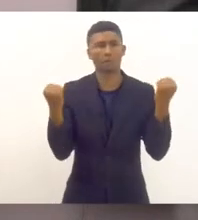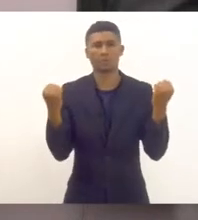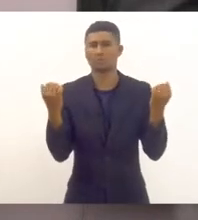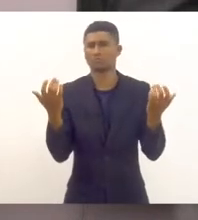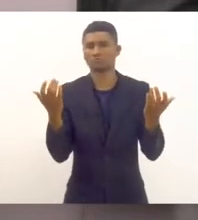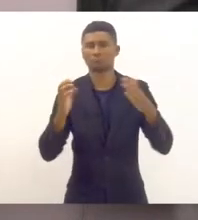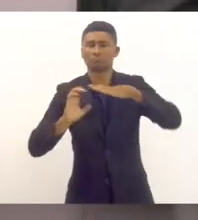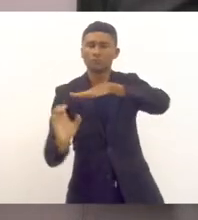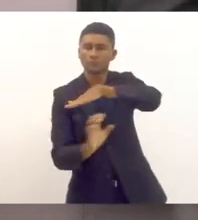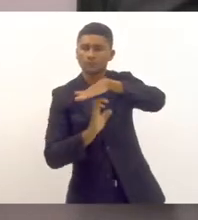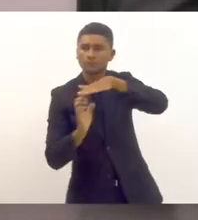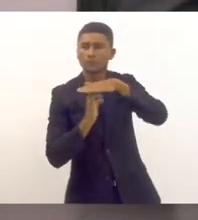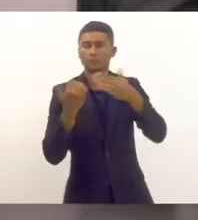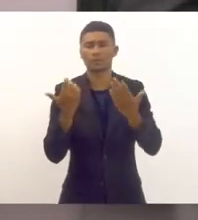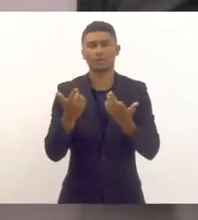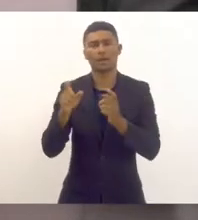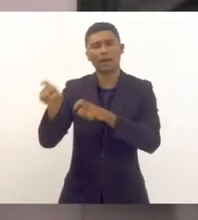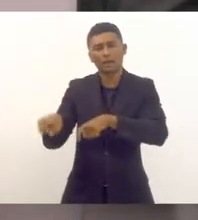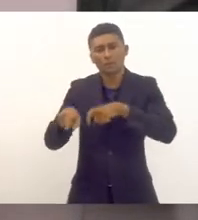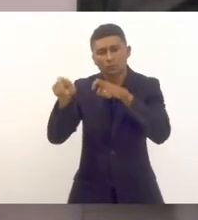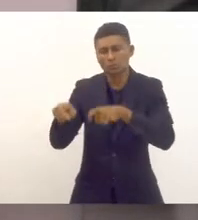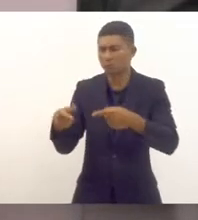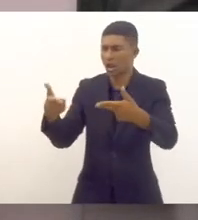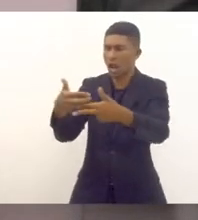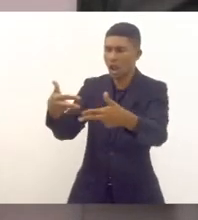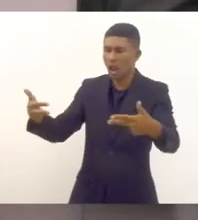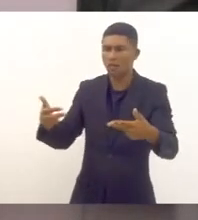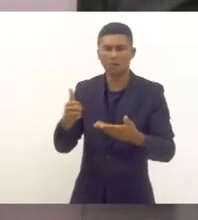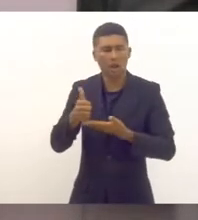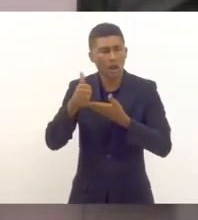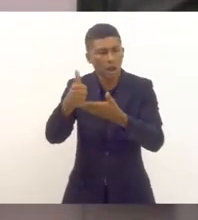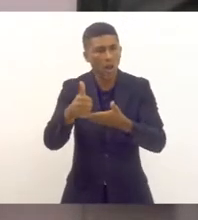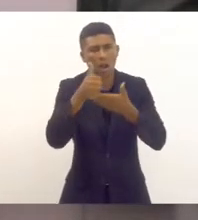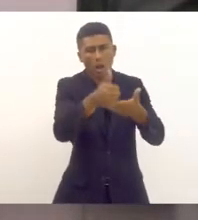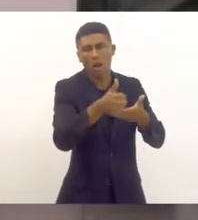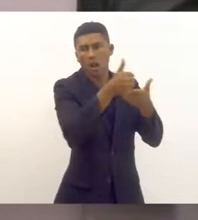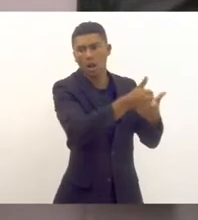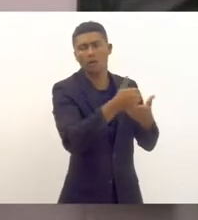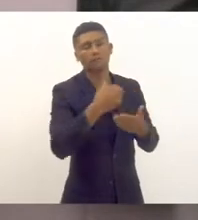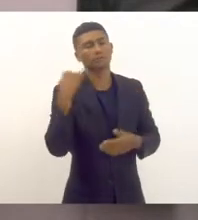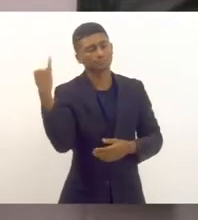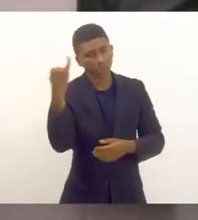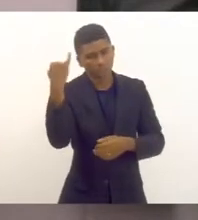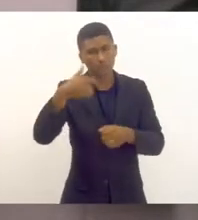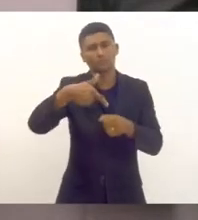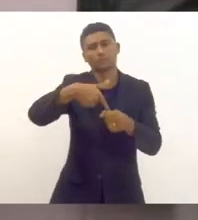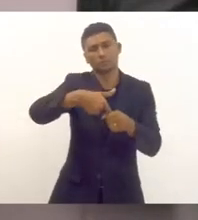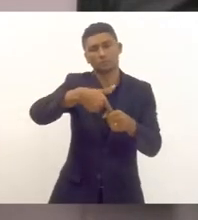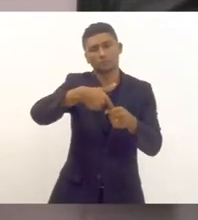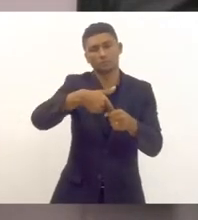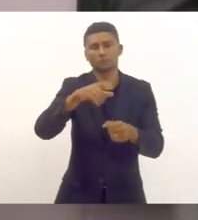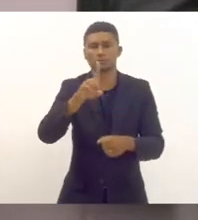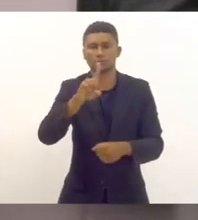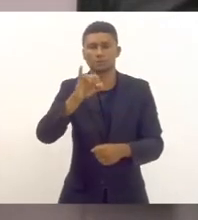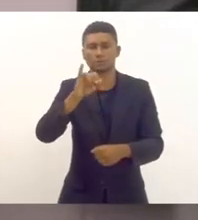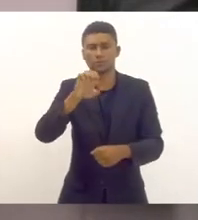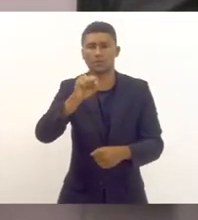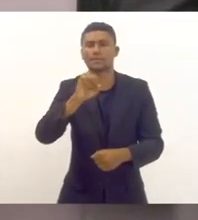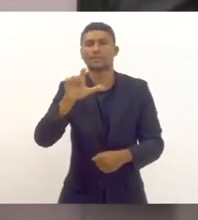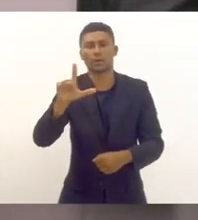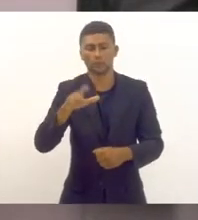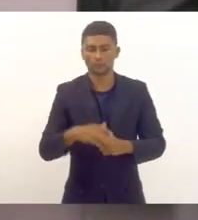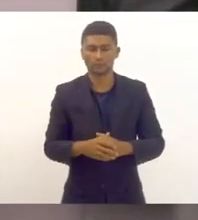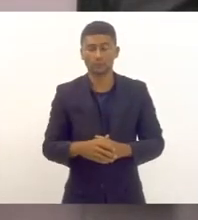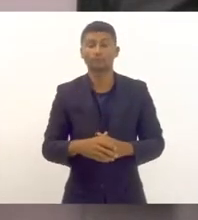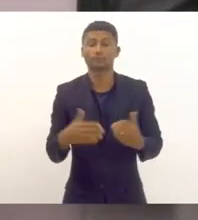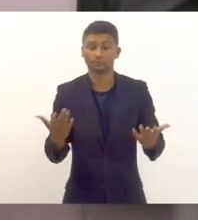a agricultura, etc., e também consumimos. Né? E o Rio de Janeiro precisa, deputado, manter o